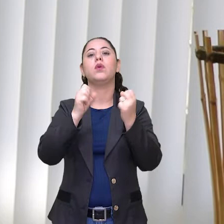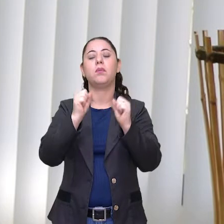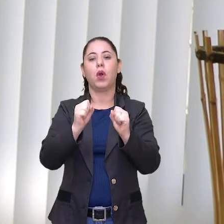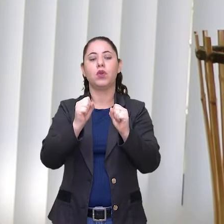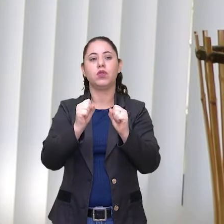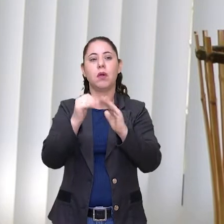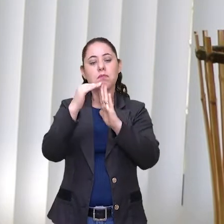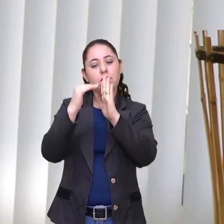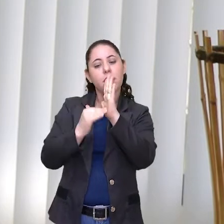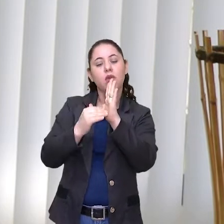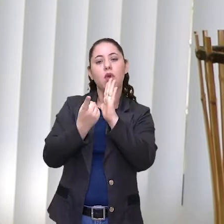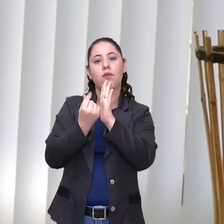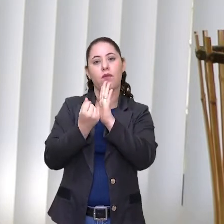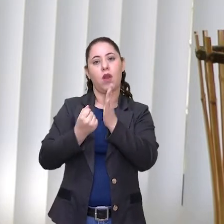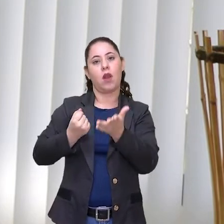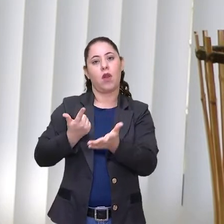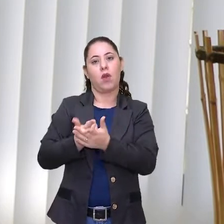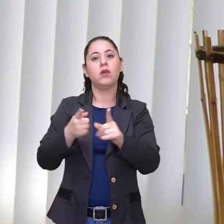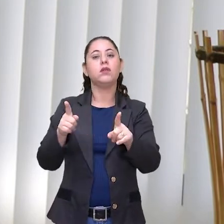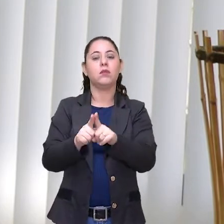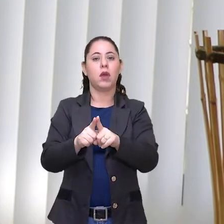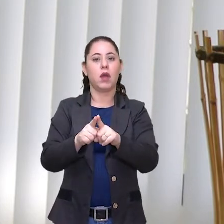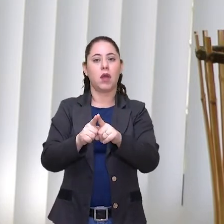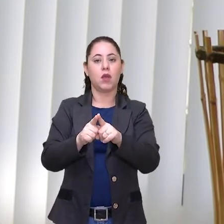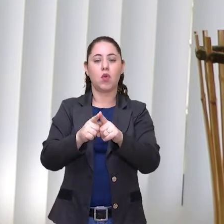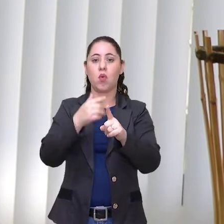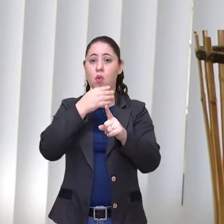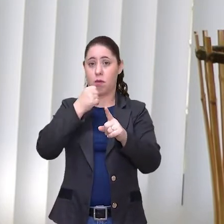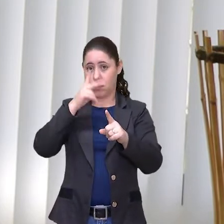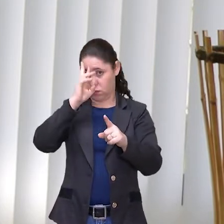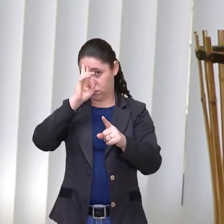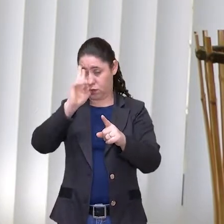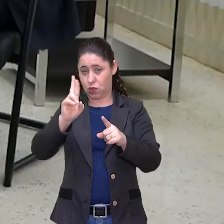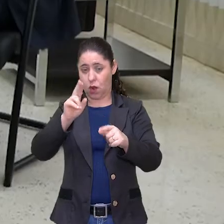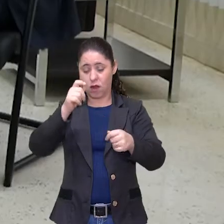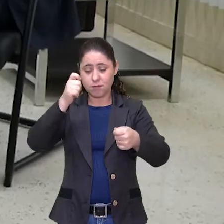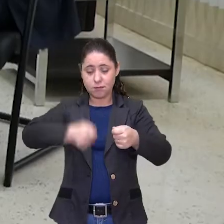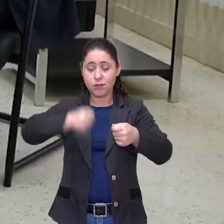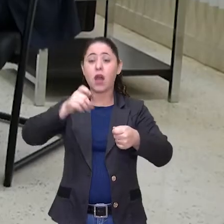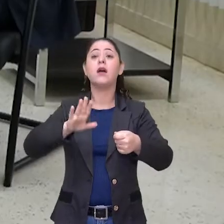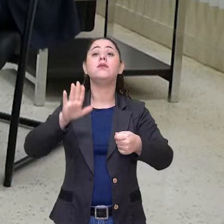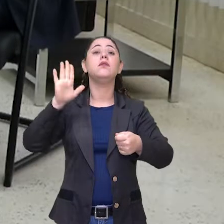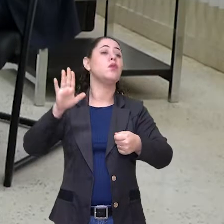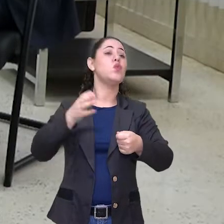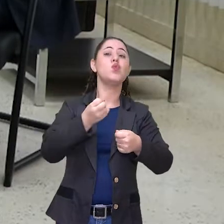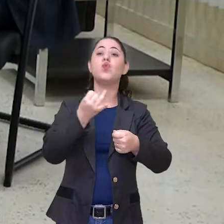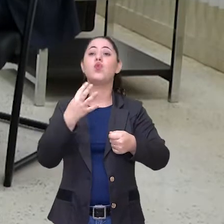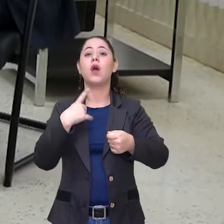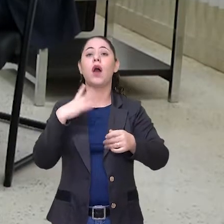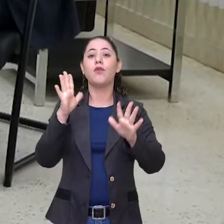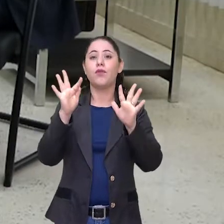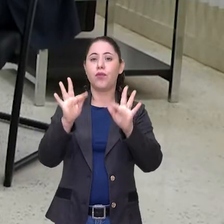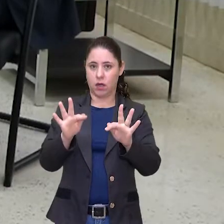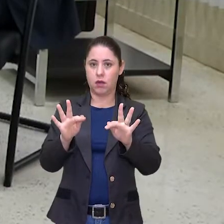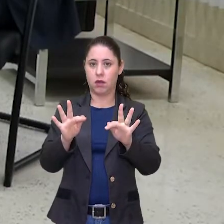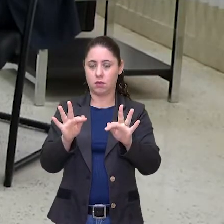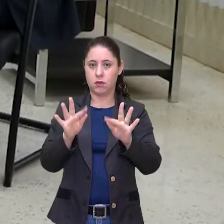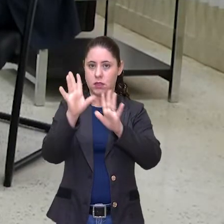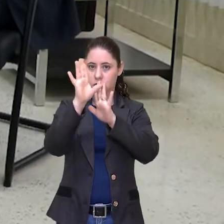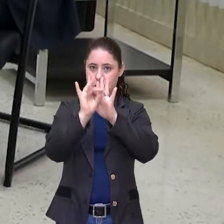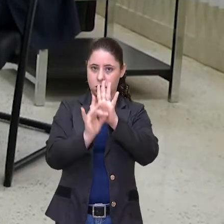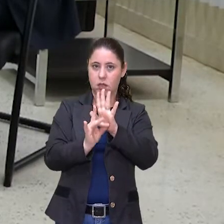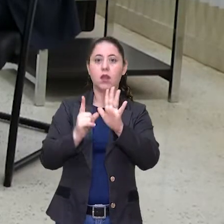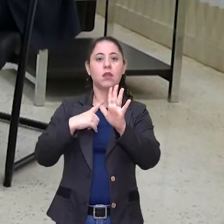ser vendido por um valor menor. Então o leiloeiro faz todo esse acompanhamento Uma vez chegado ao ponto final do